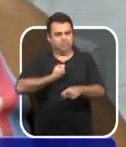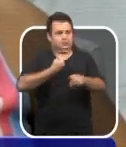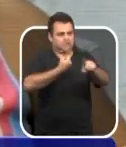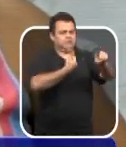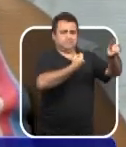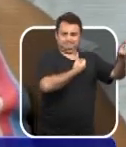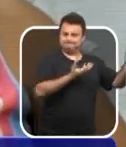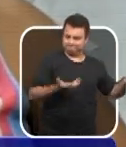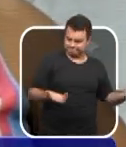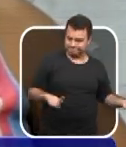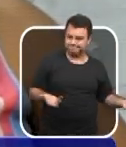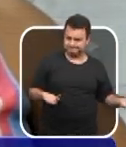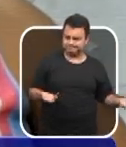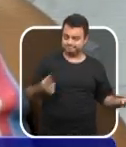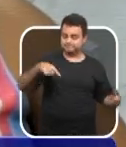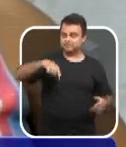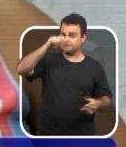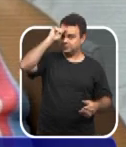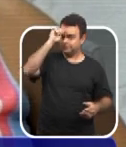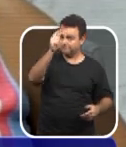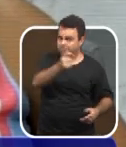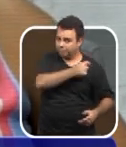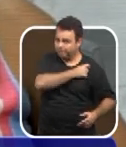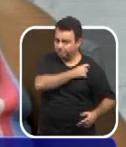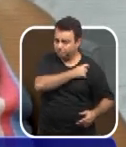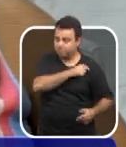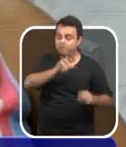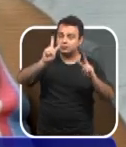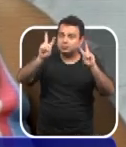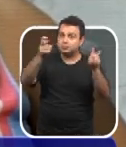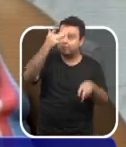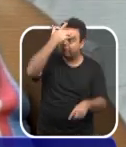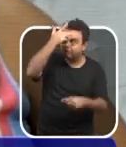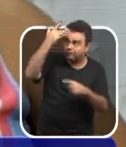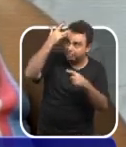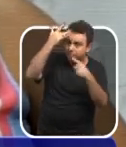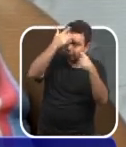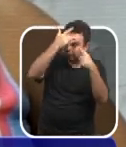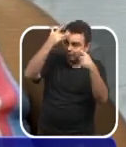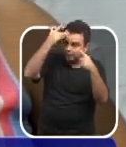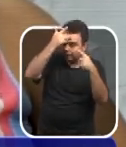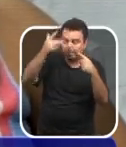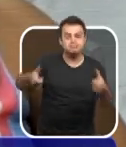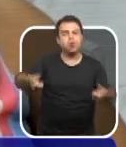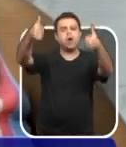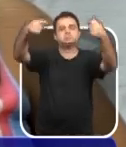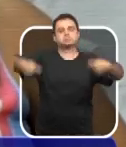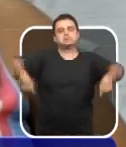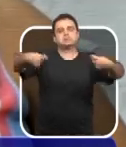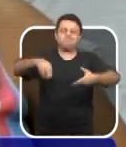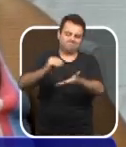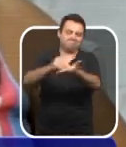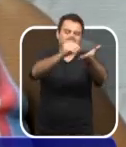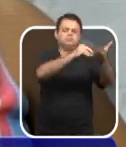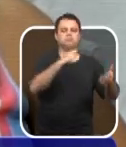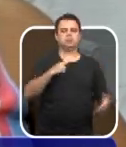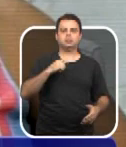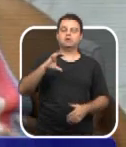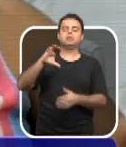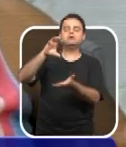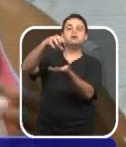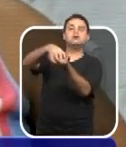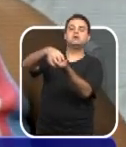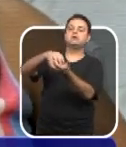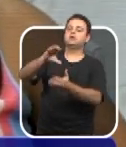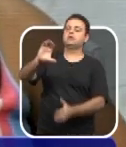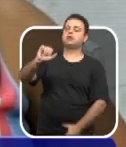têm que cuidar. A nossa saúde mental aqui de Rio Preto tem que ser melhorada. Os CAPs têm que ser melhorados, porque a demanda